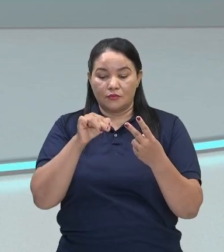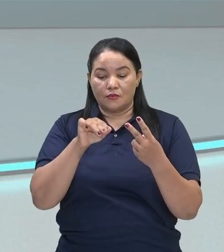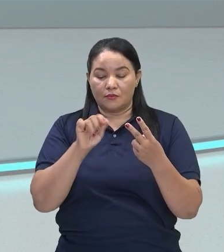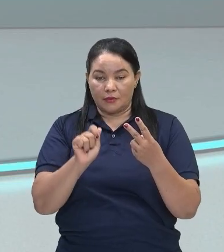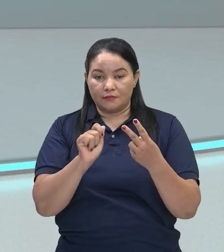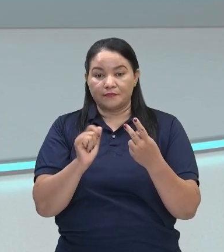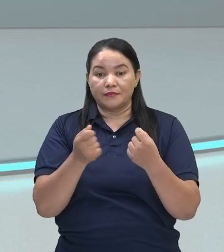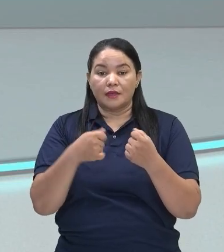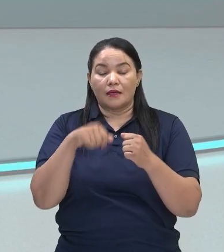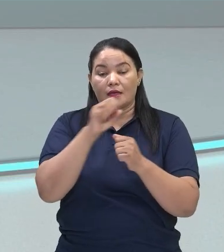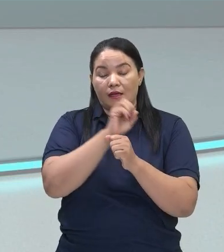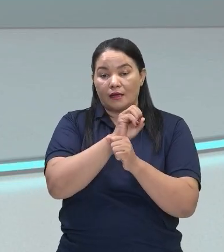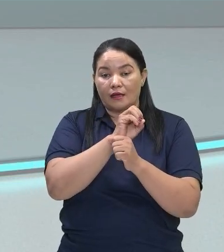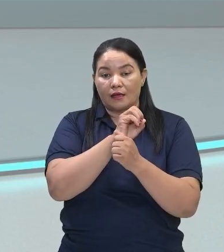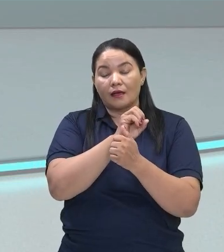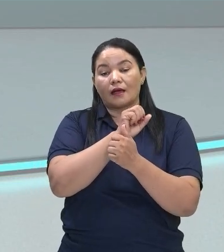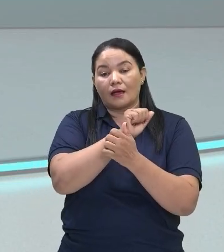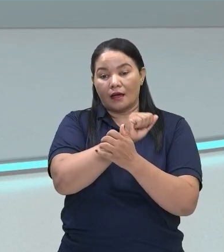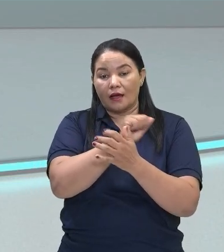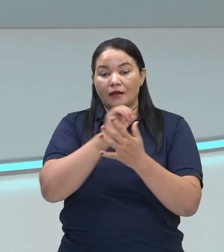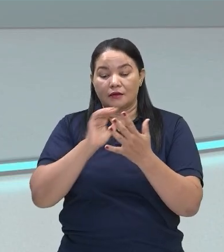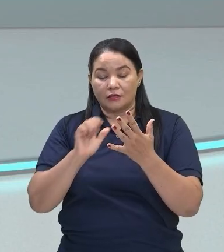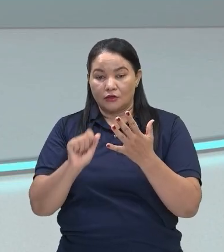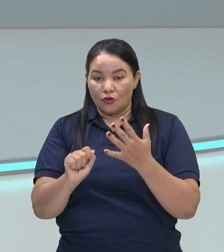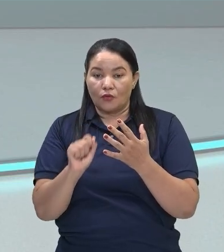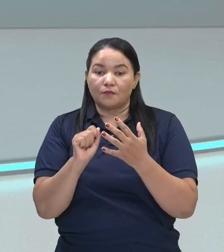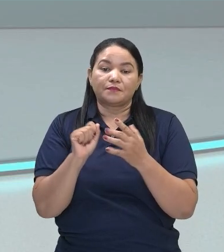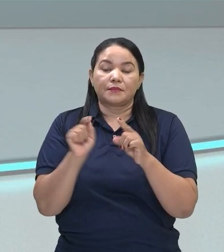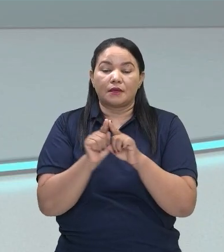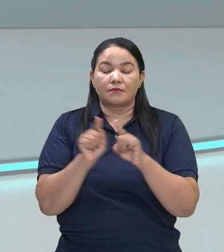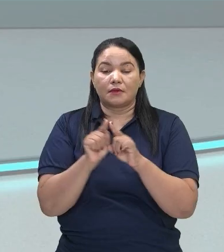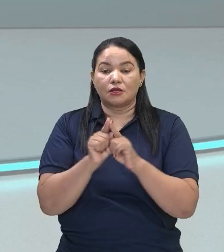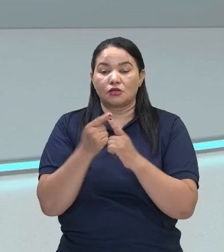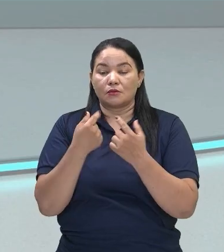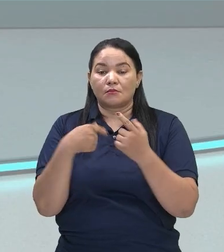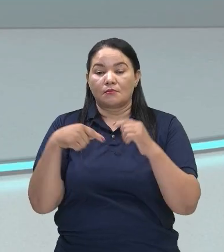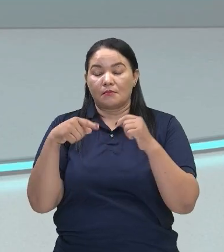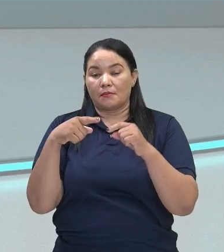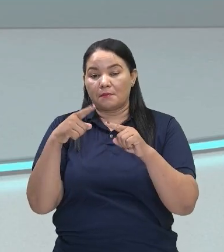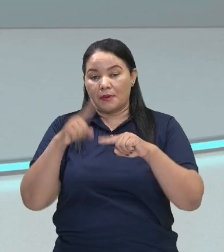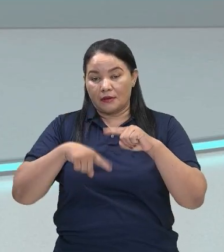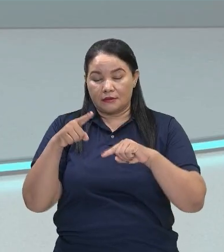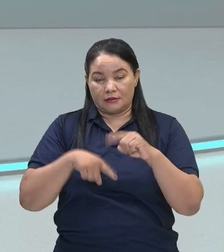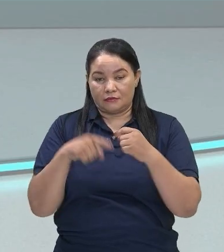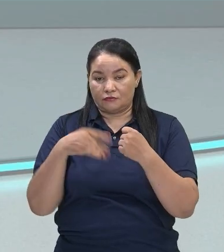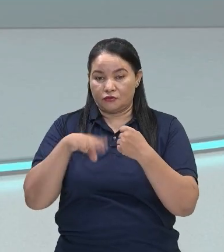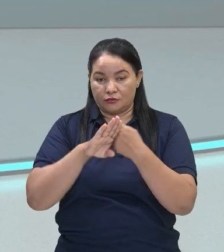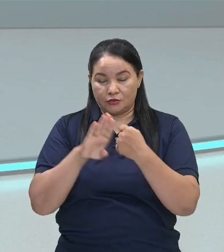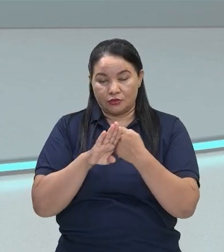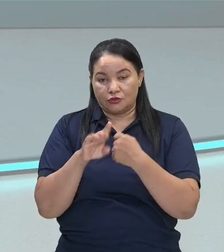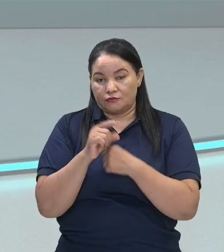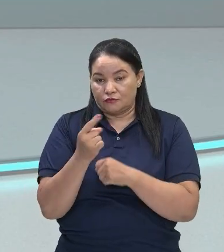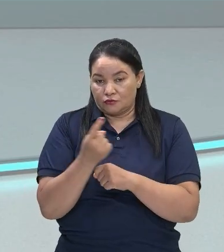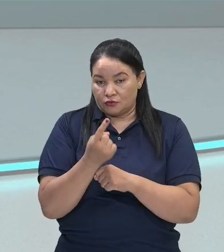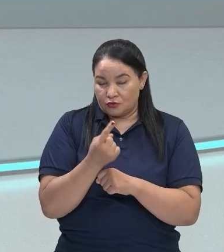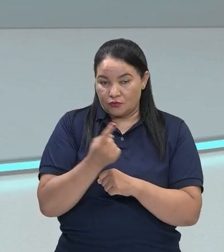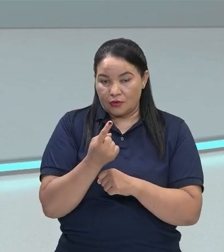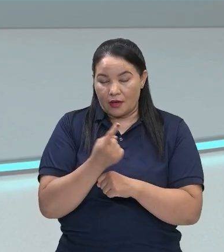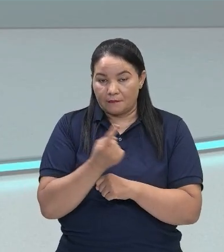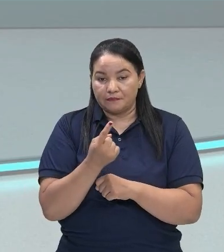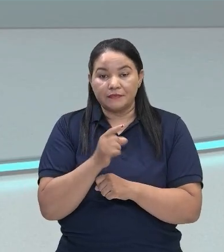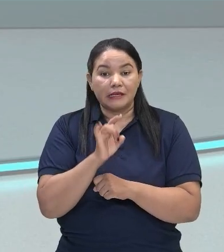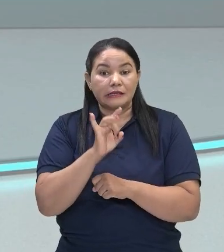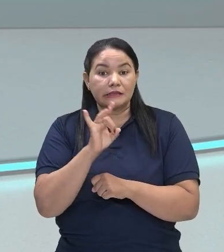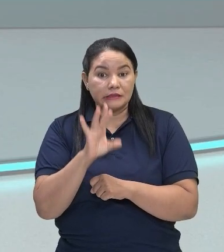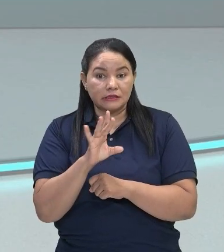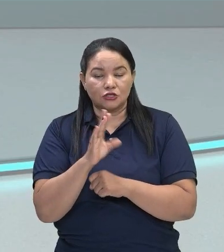tá? E eu vou utilizar sempre com substantivos no singular, ou seja, de ok? Se esse substantivo que